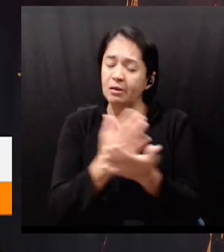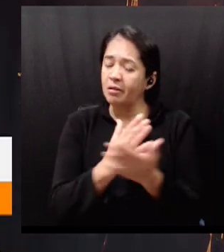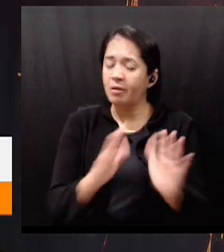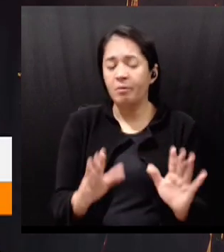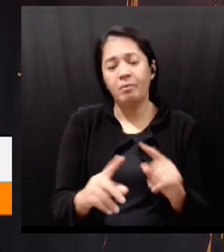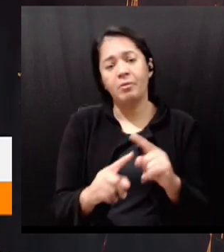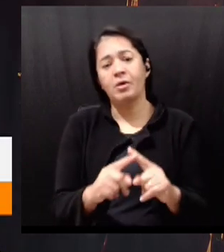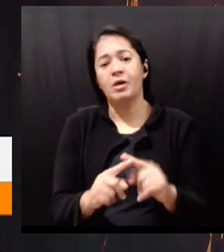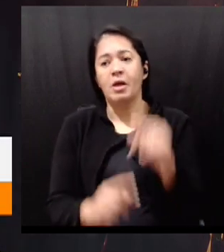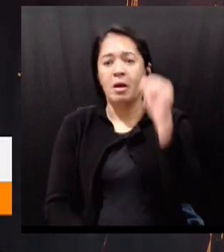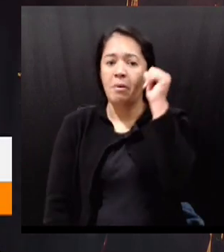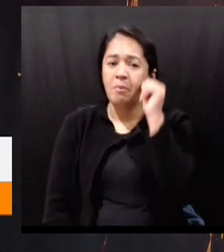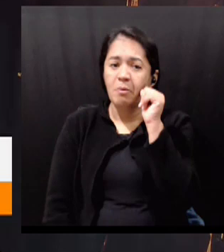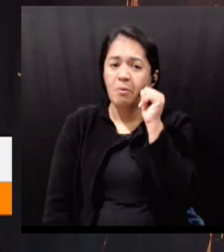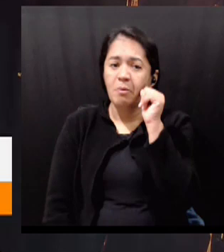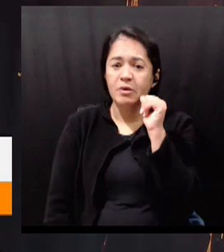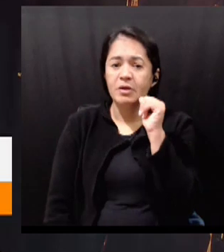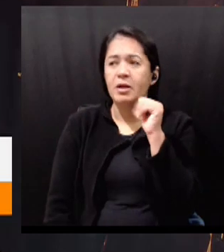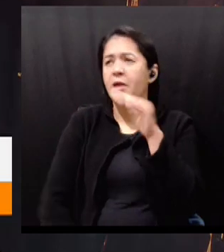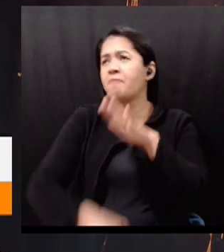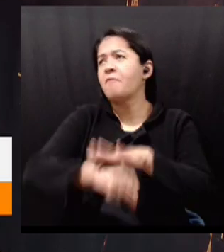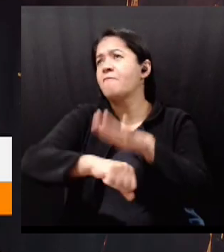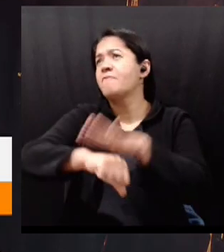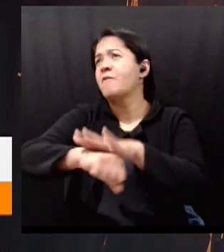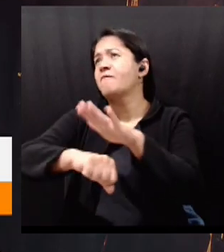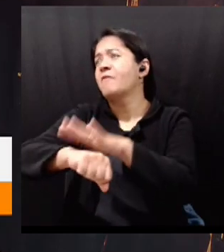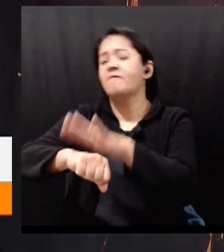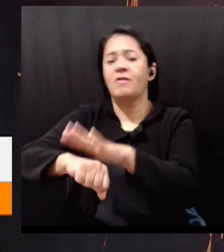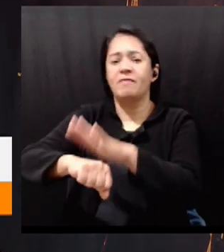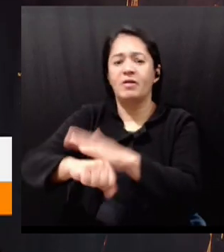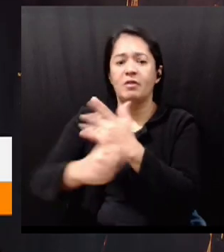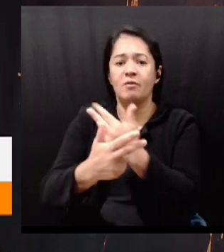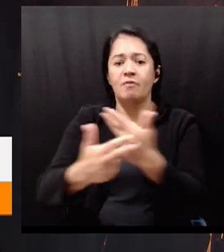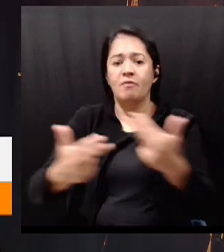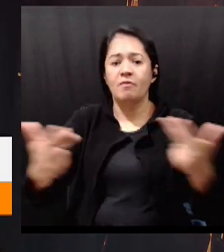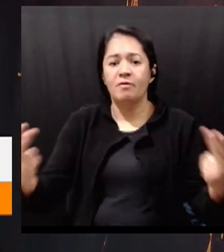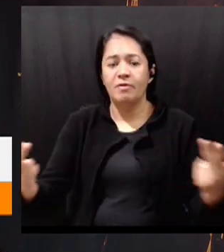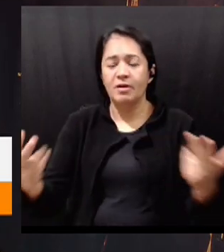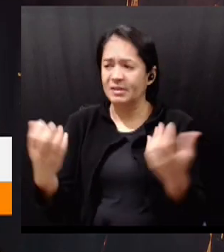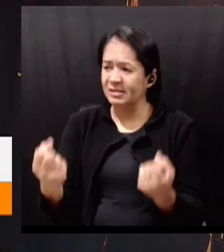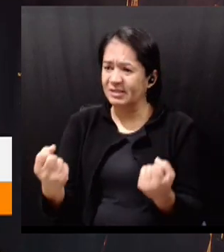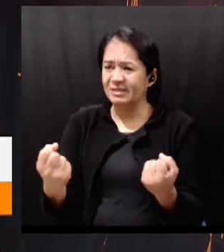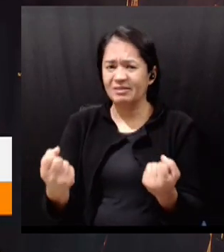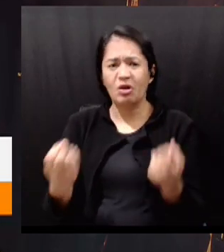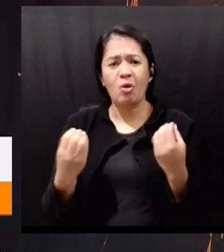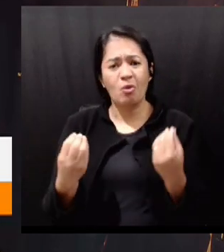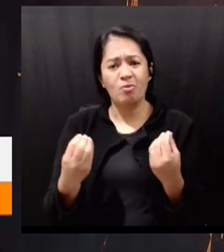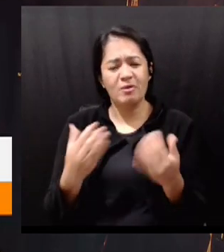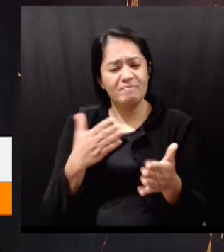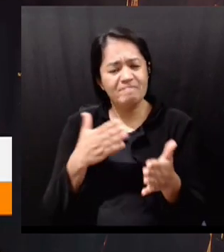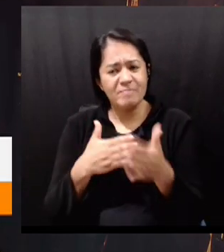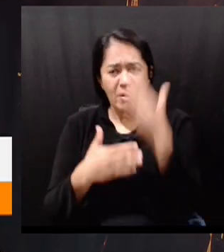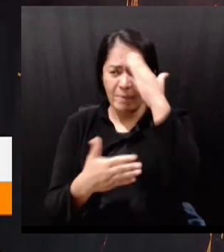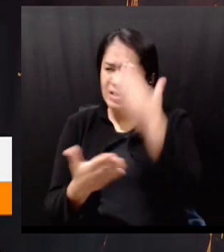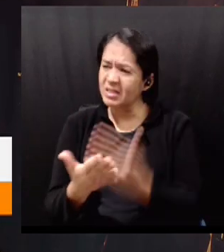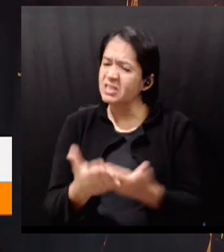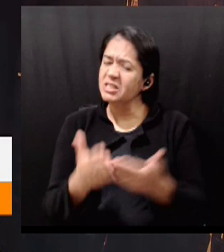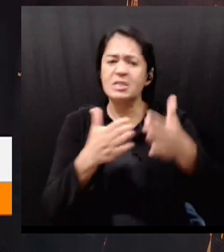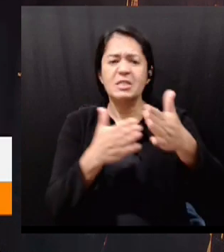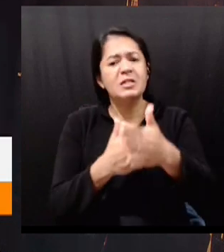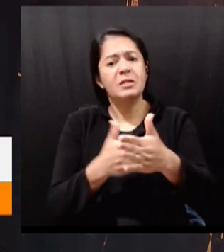é multitarefas, aceita ser multitarefas, é uma crença limitante, você concorda? É uma crença que limita, não